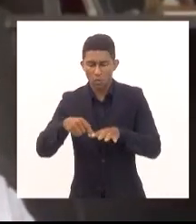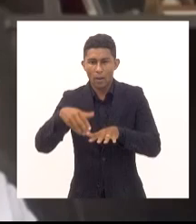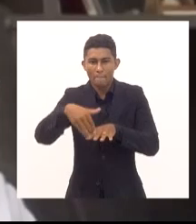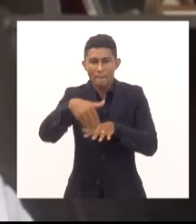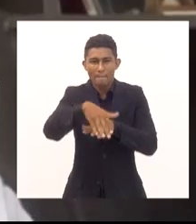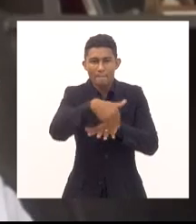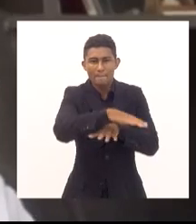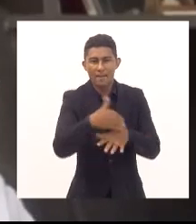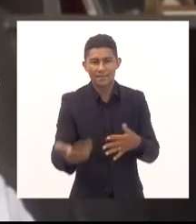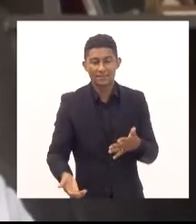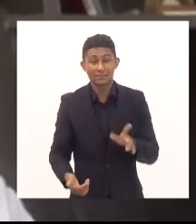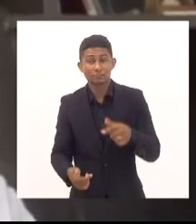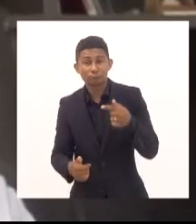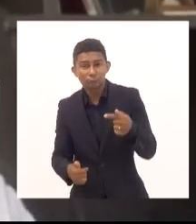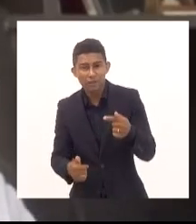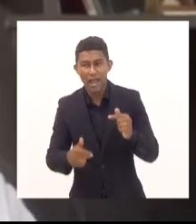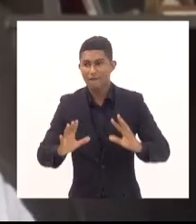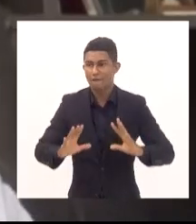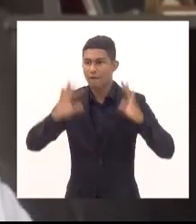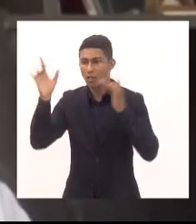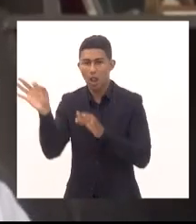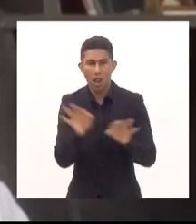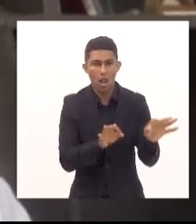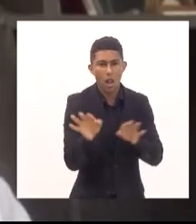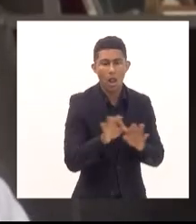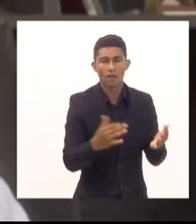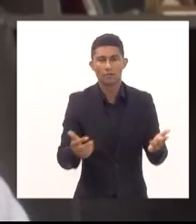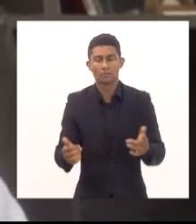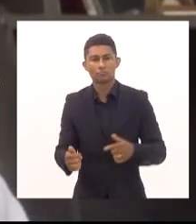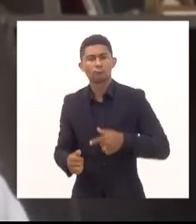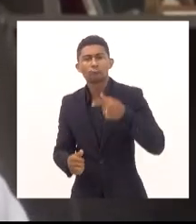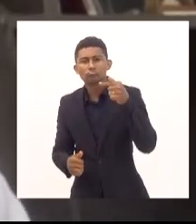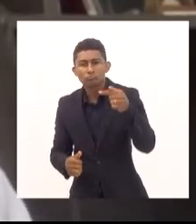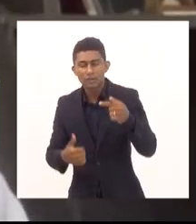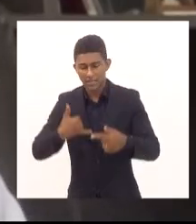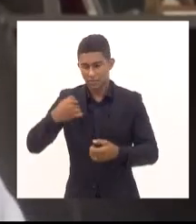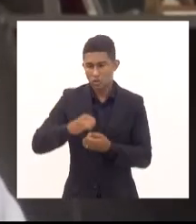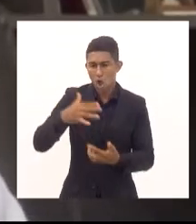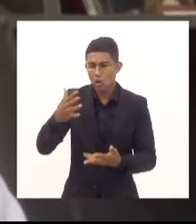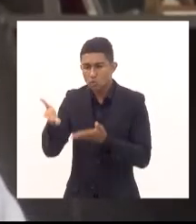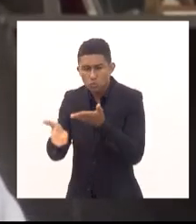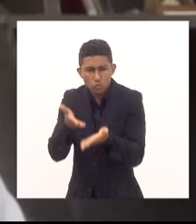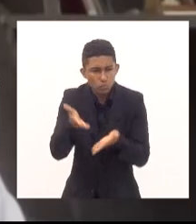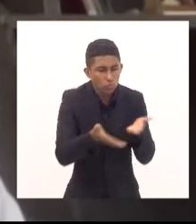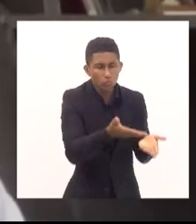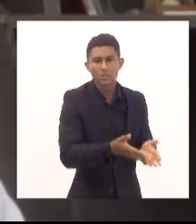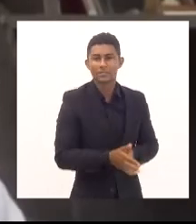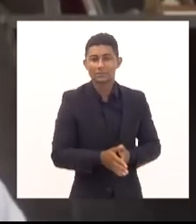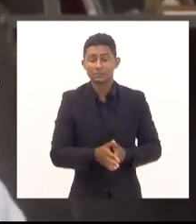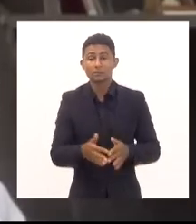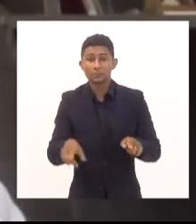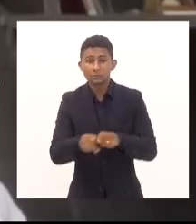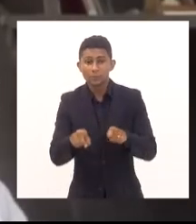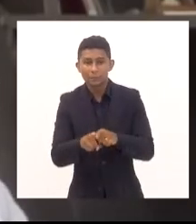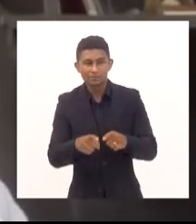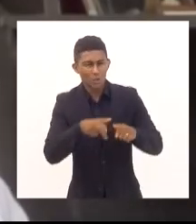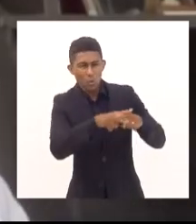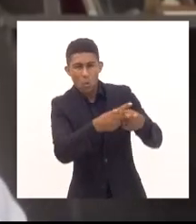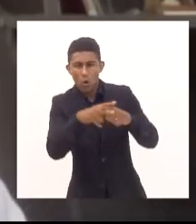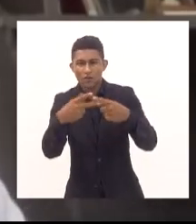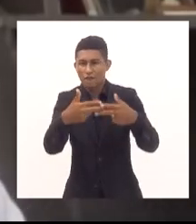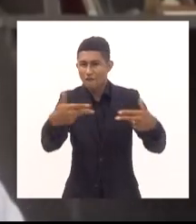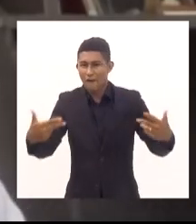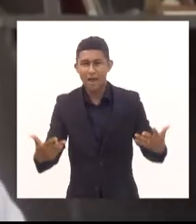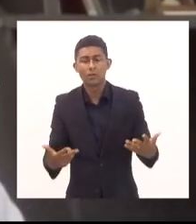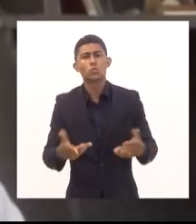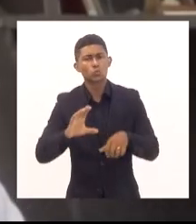de eventos, cuidadora de idosos e pequenos e grandes reparos. Poderão participar